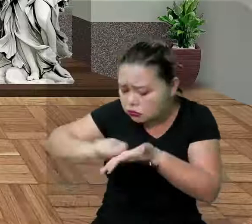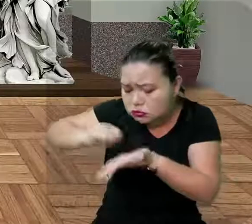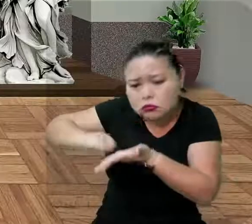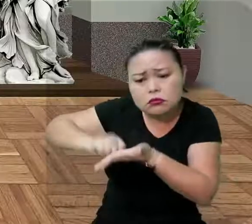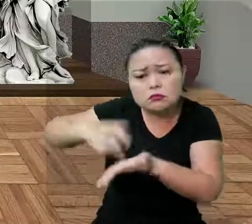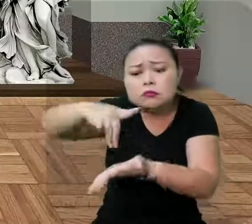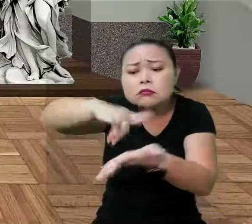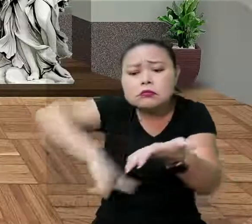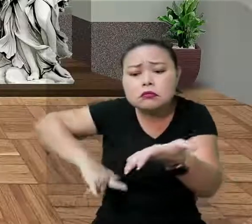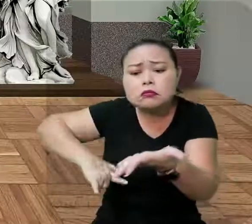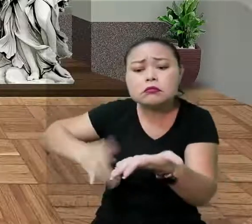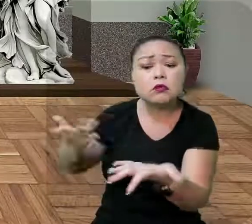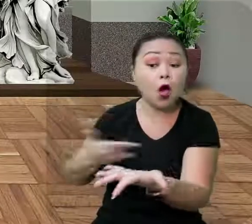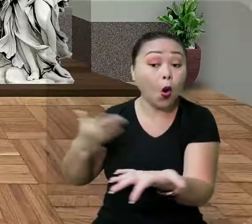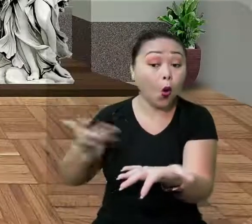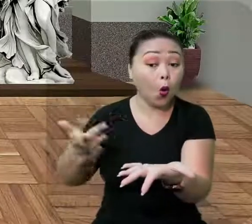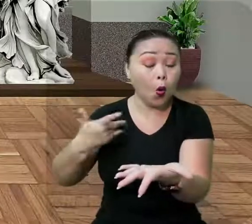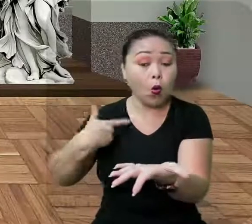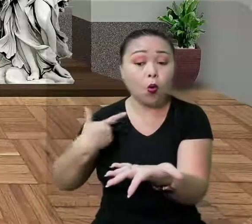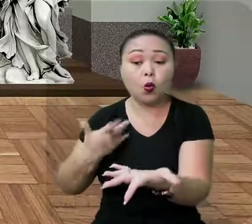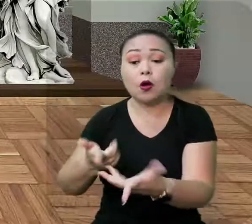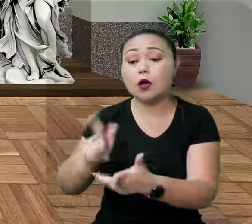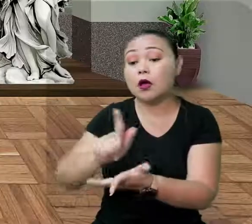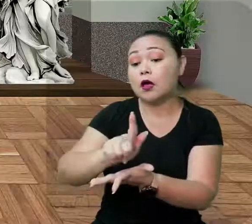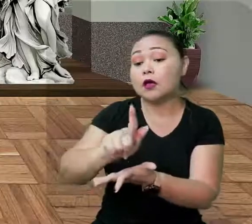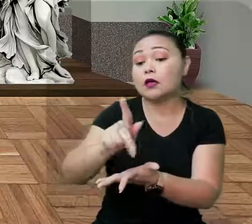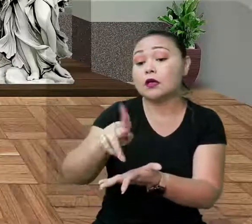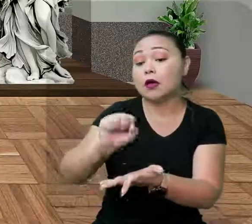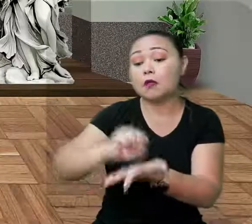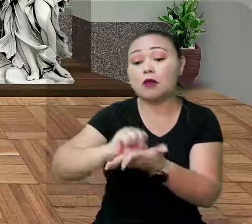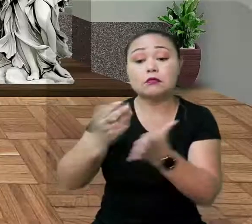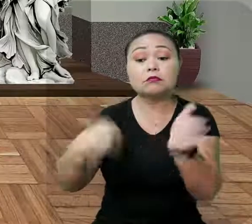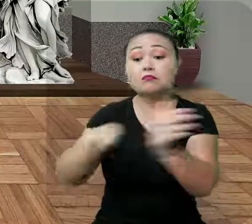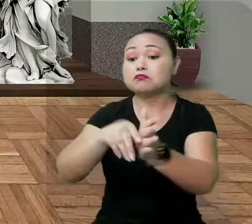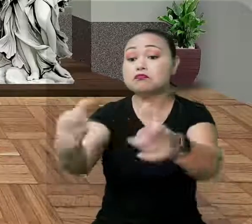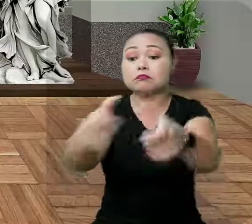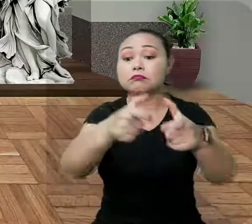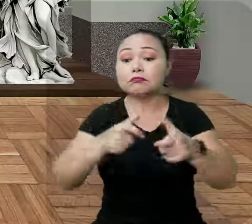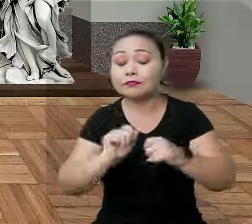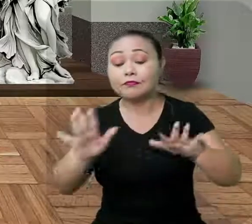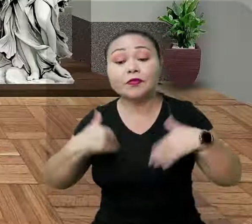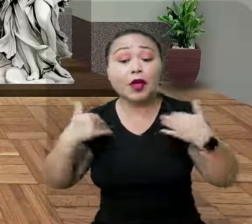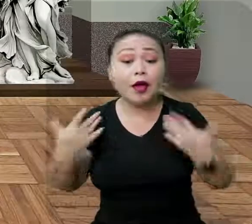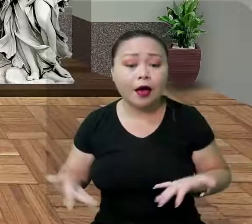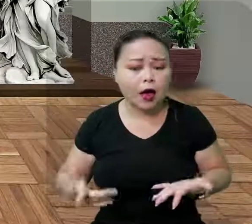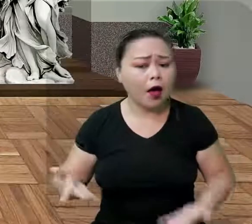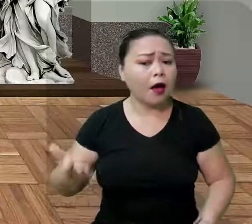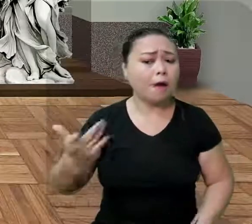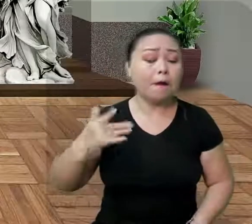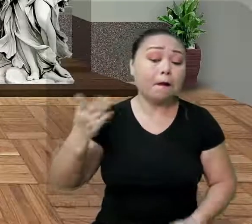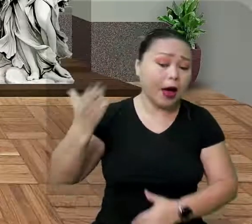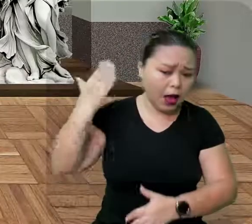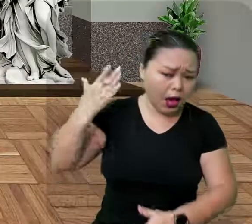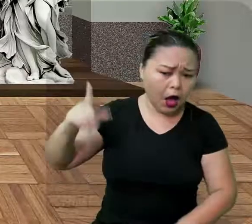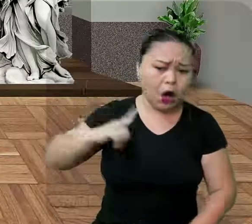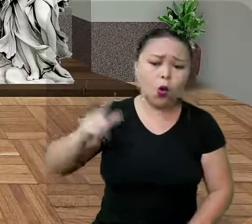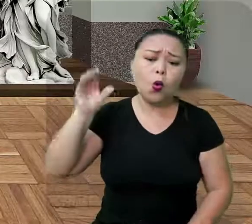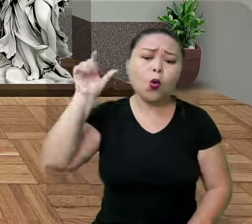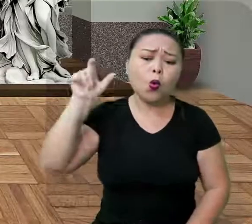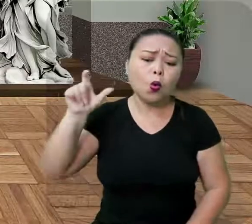relato são documentos hoje você com GPS não sei em qualquer lugar mas o cara tem que entender de